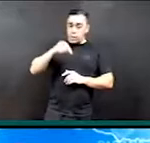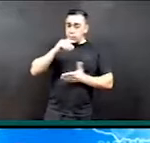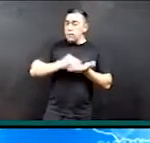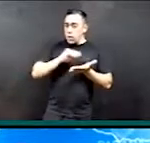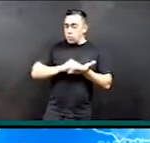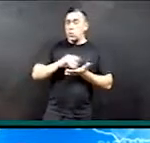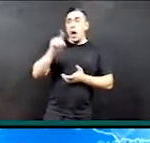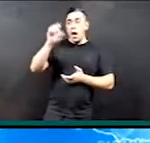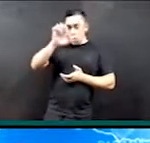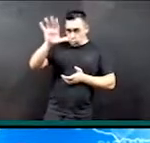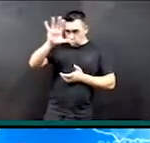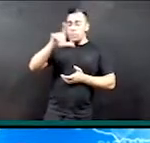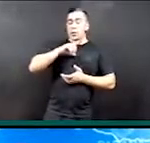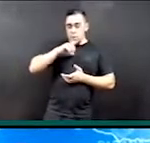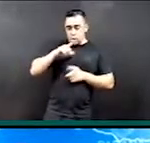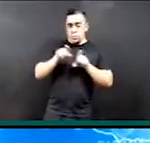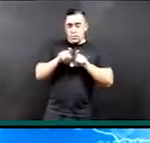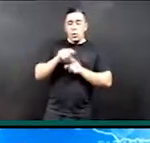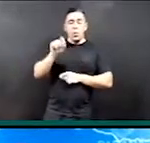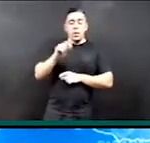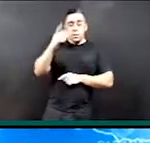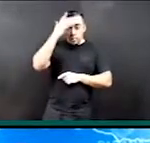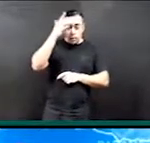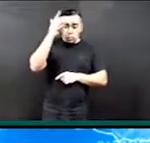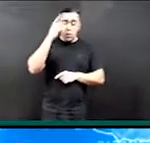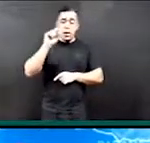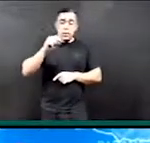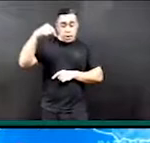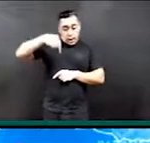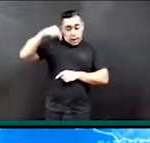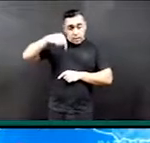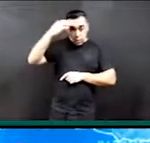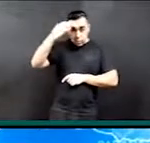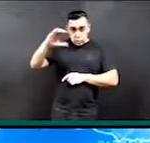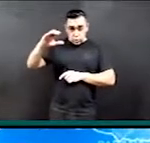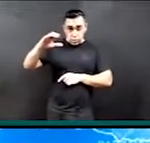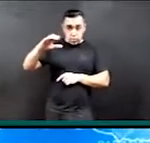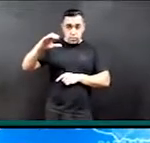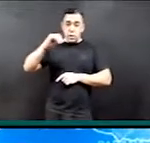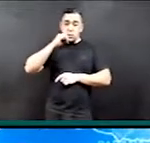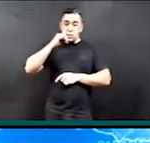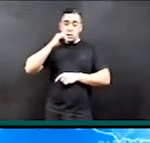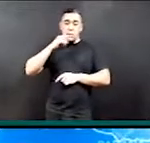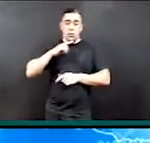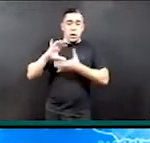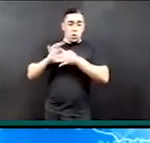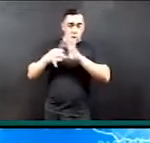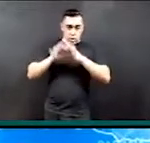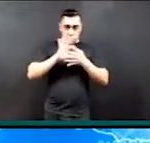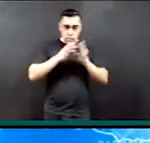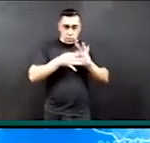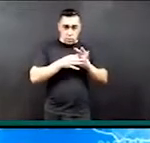europeu. É, por exemplo, existem atletas olímpicos aqui em Curitiba que se passearem dentro de uma escola qualquer,